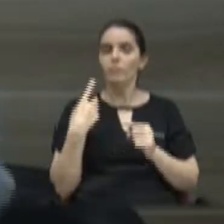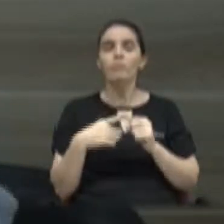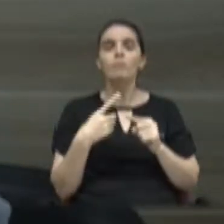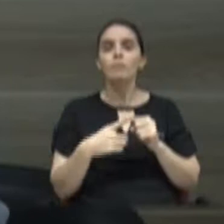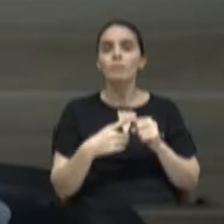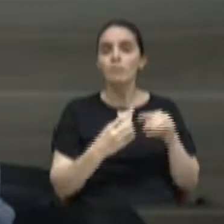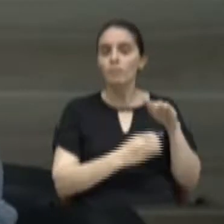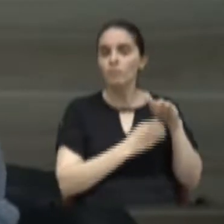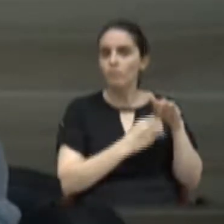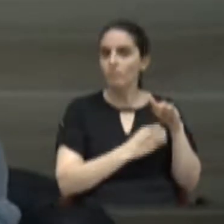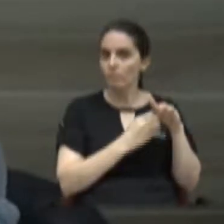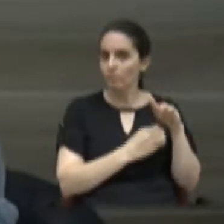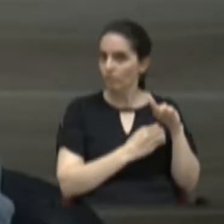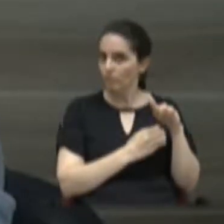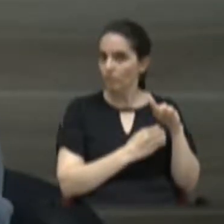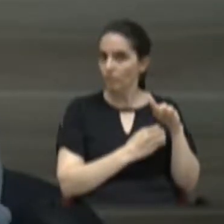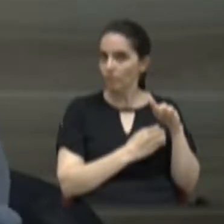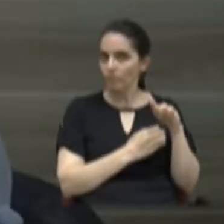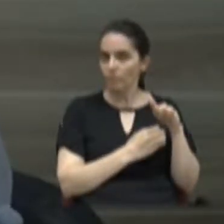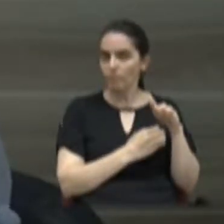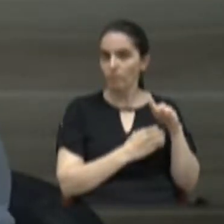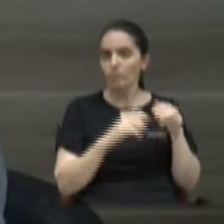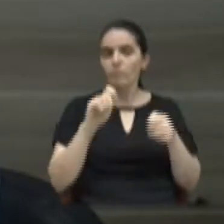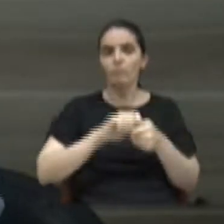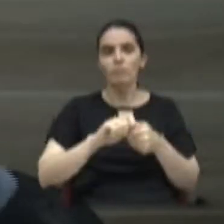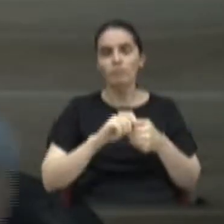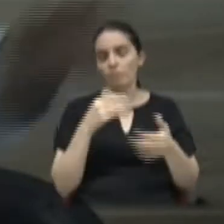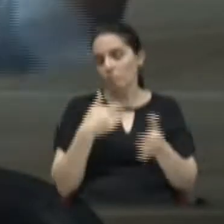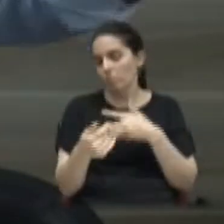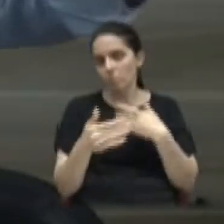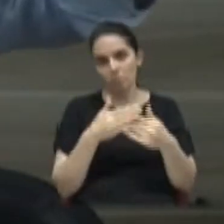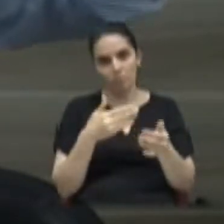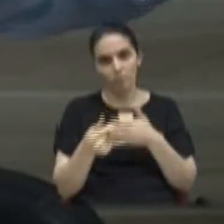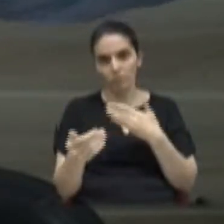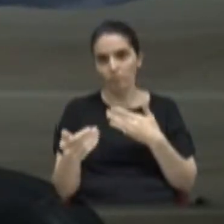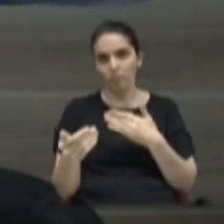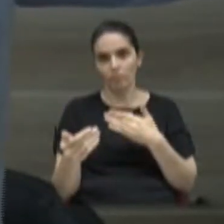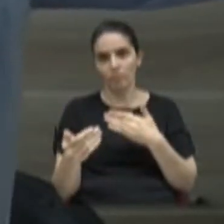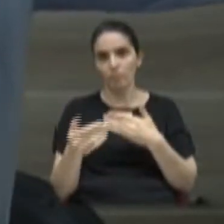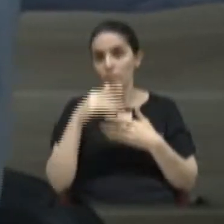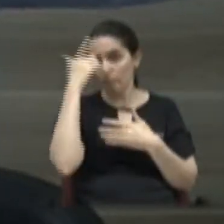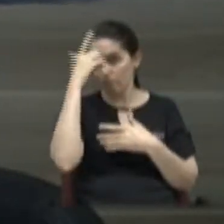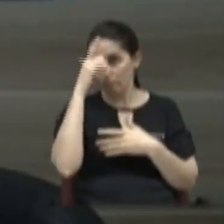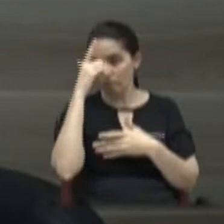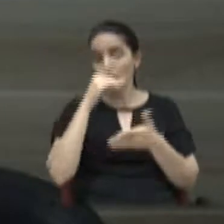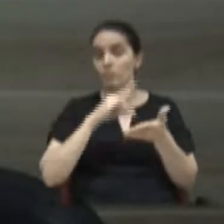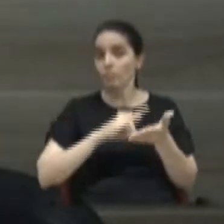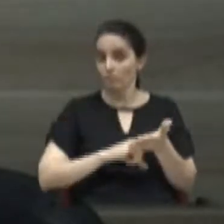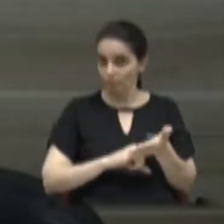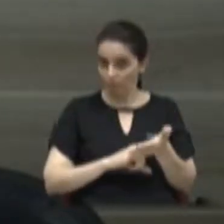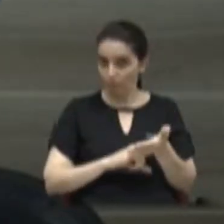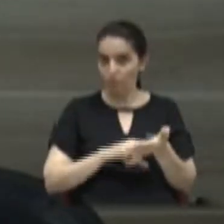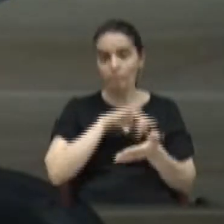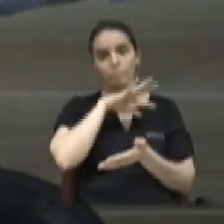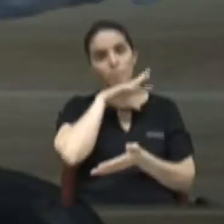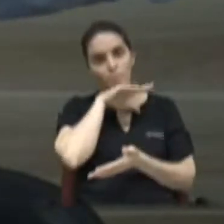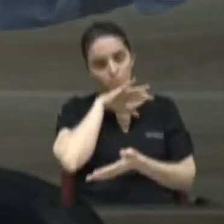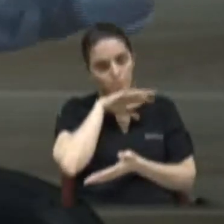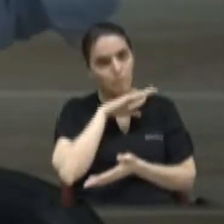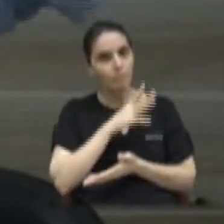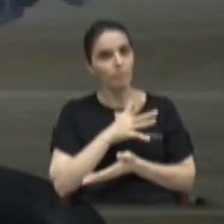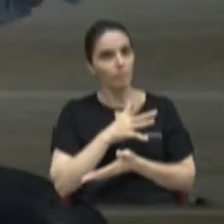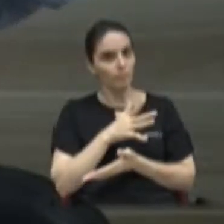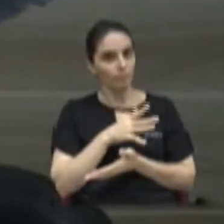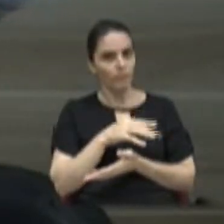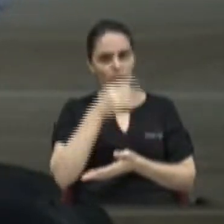empresa terceirizada fazer o que quer? Eu entendo, viu, Lemão, que realmente é um contrato ruim. Até questionei,